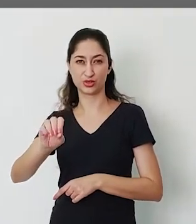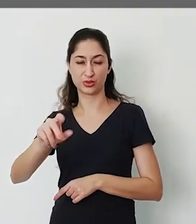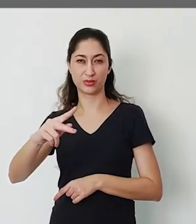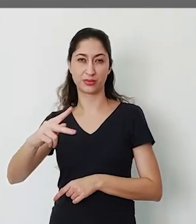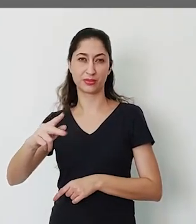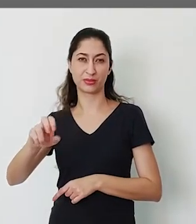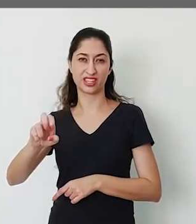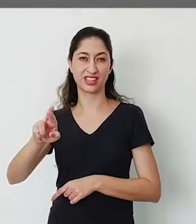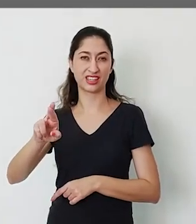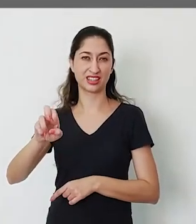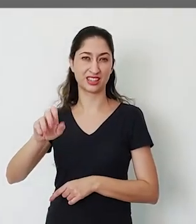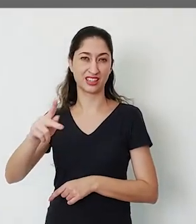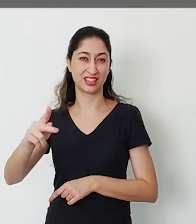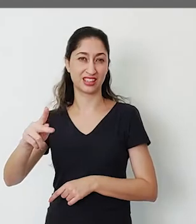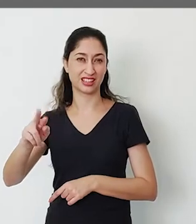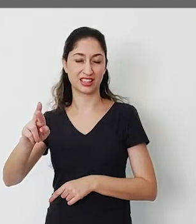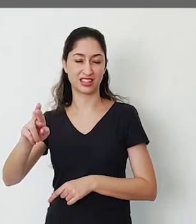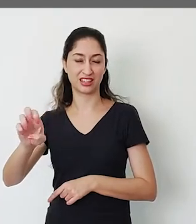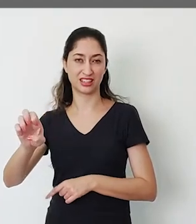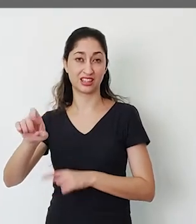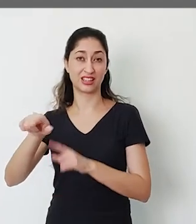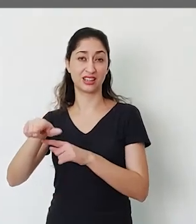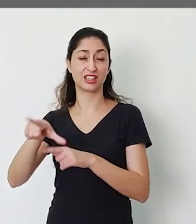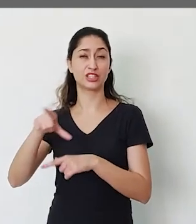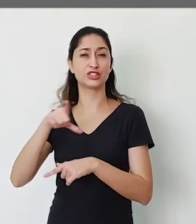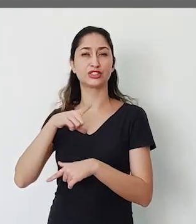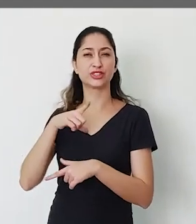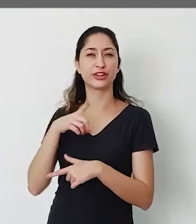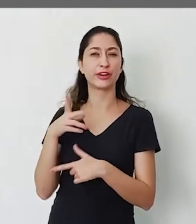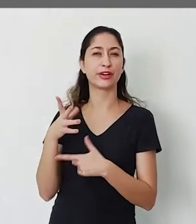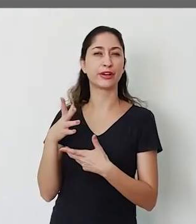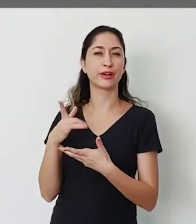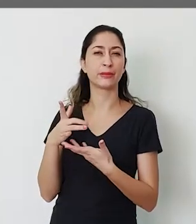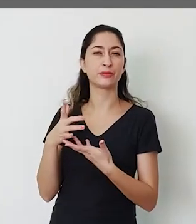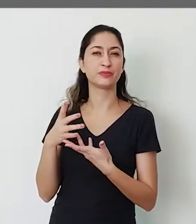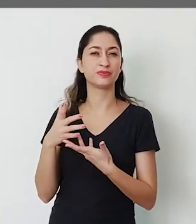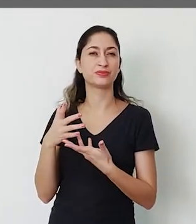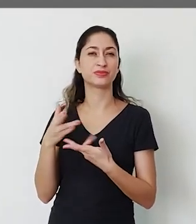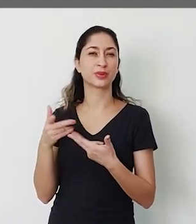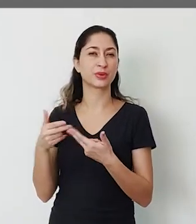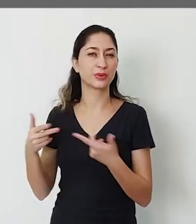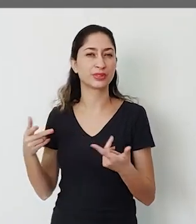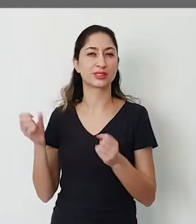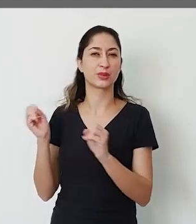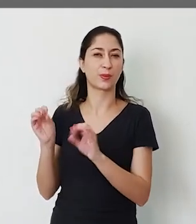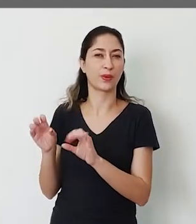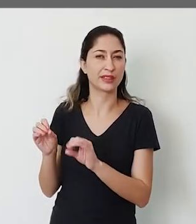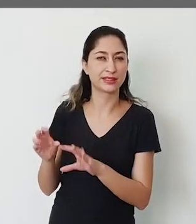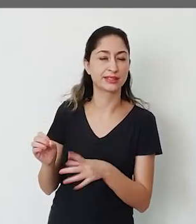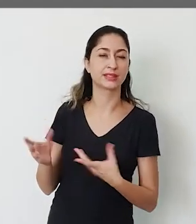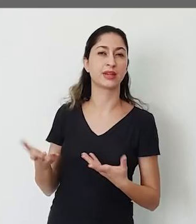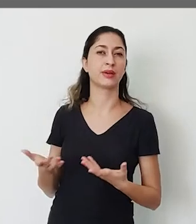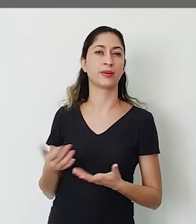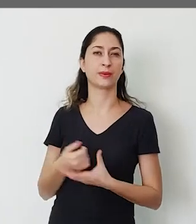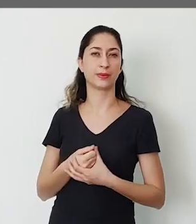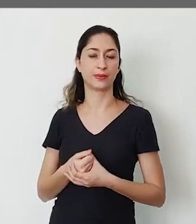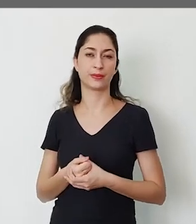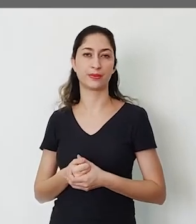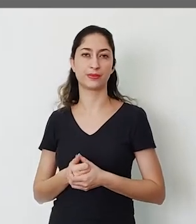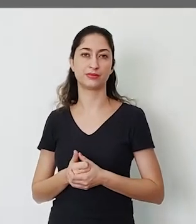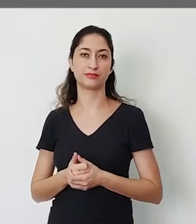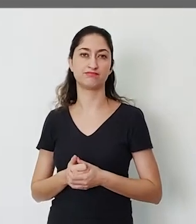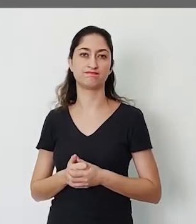atividades culturais propriamente feita por mulheres, feita por público LGBT. E aí esse trabalho seu, como ele